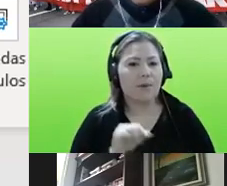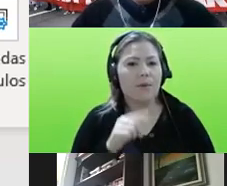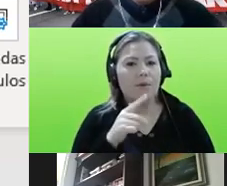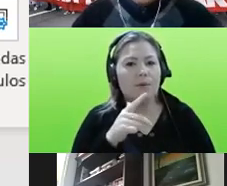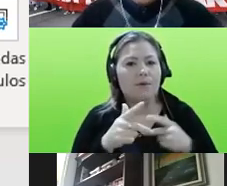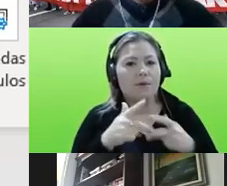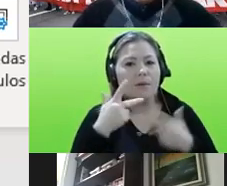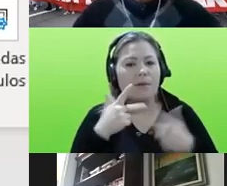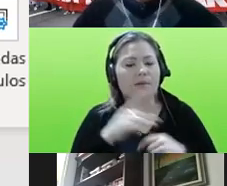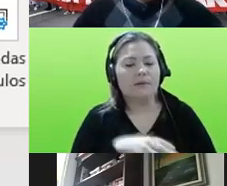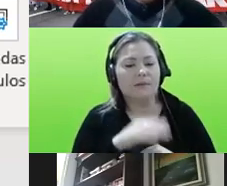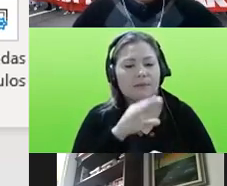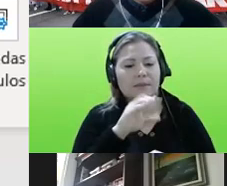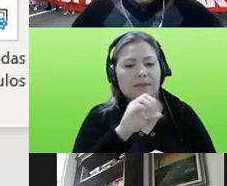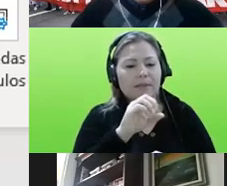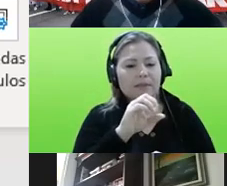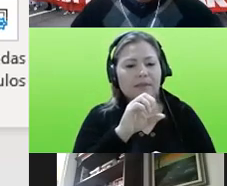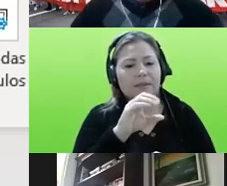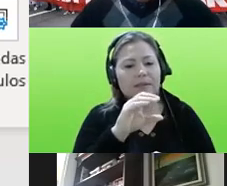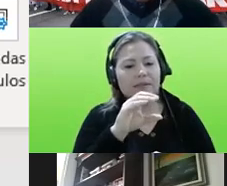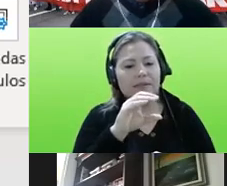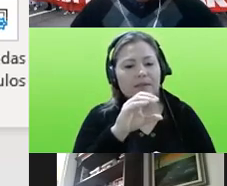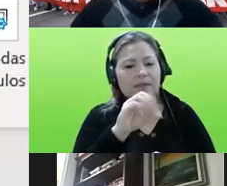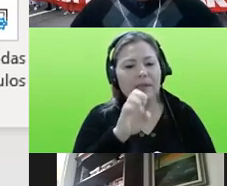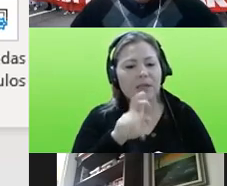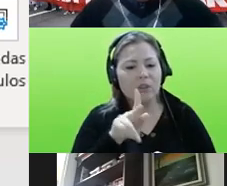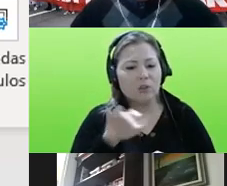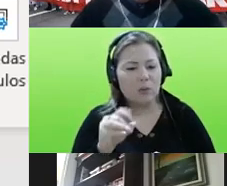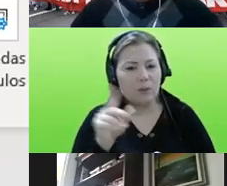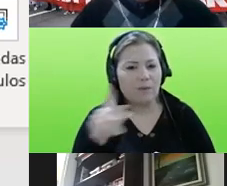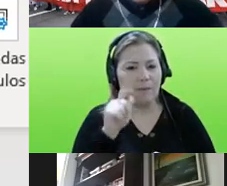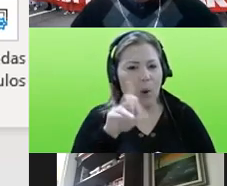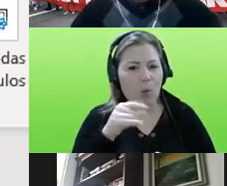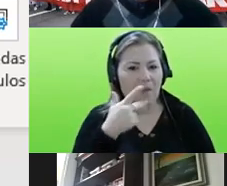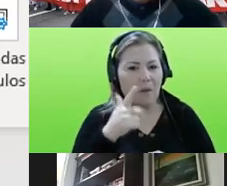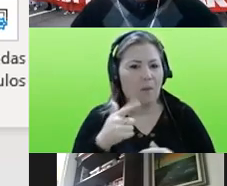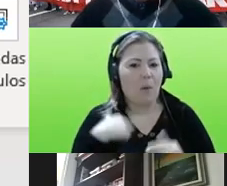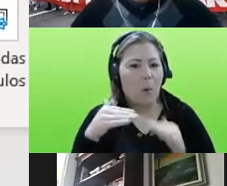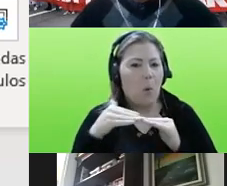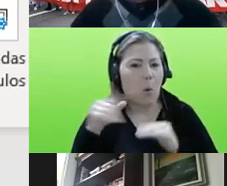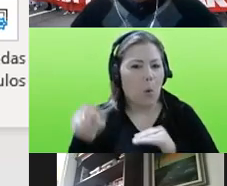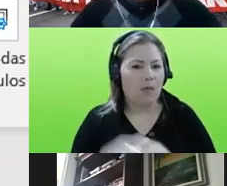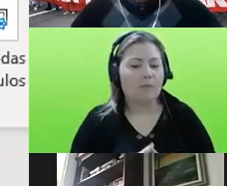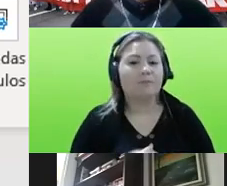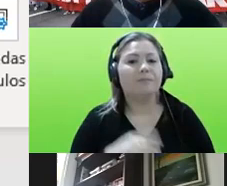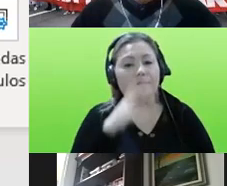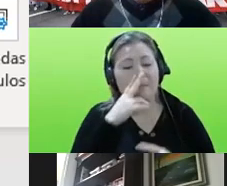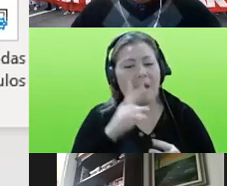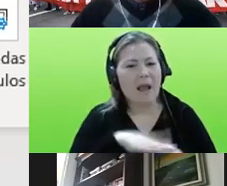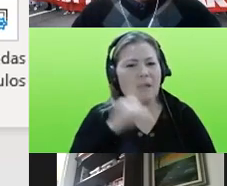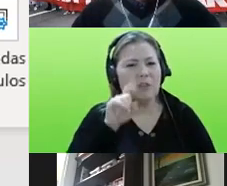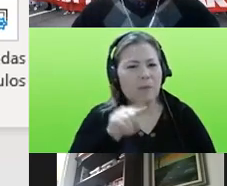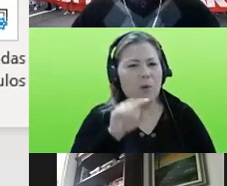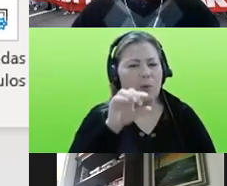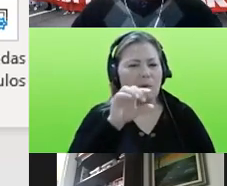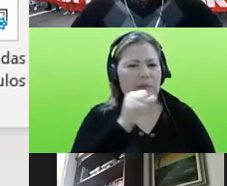Sérgio Paulo Rouanet. Eu concordo com ele. Então, na sua última obra do Habermas, mais de 1.600